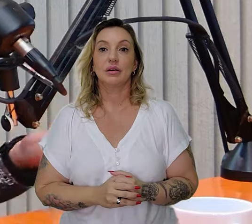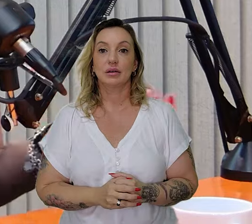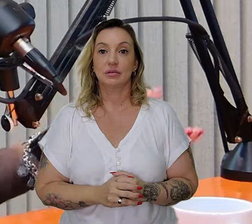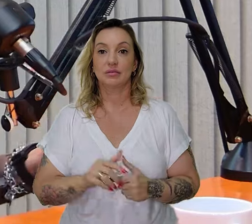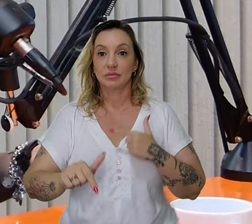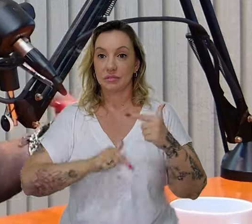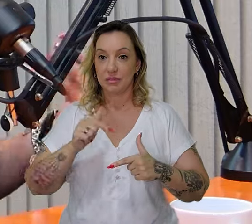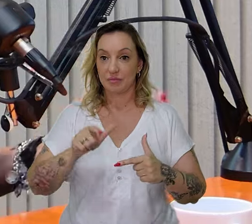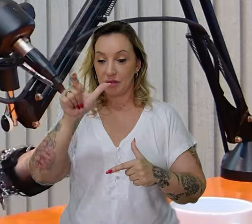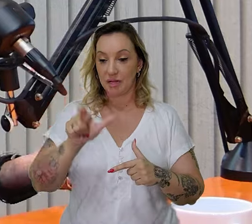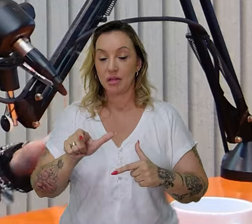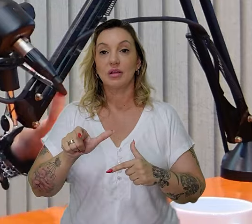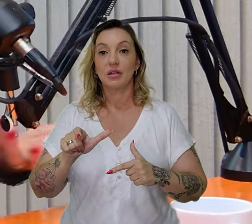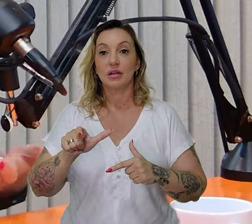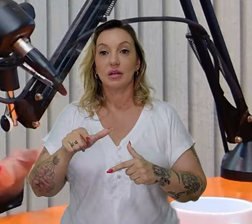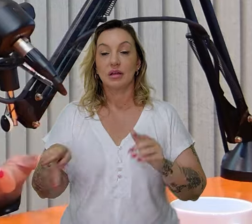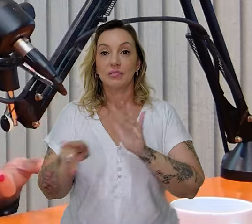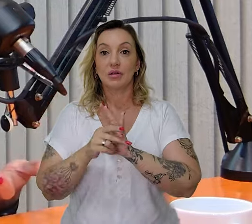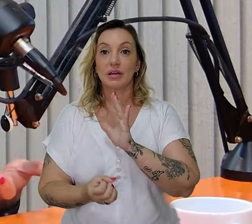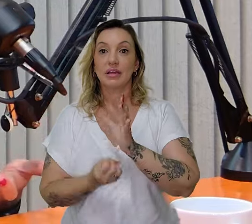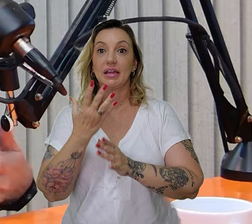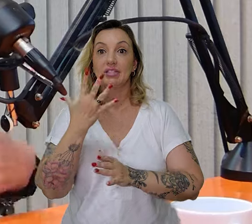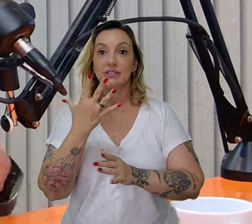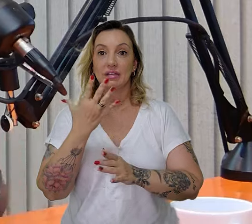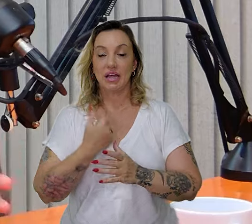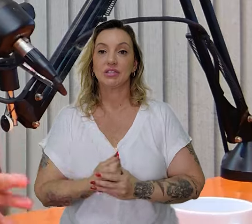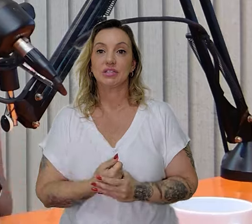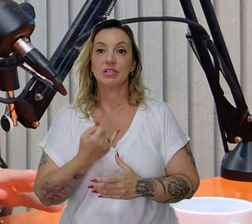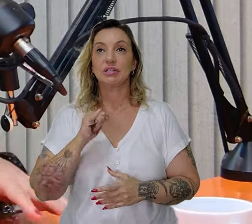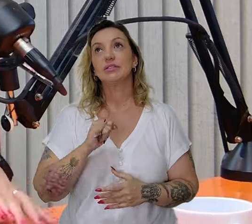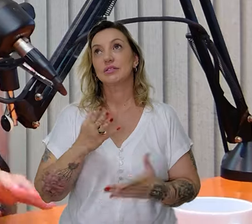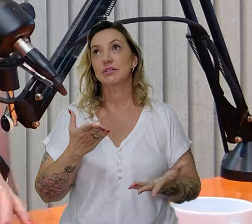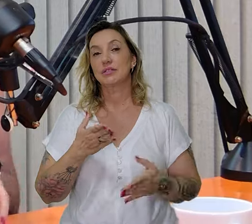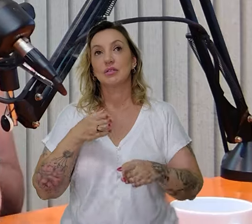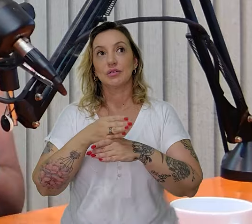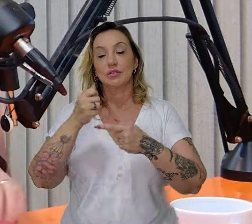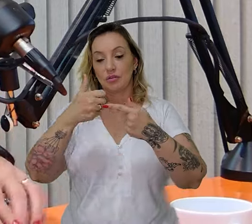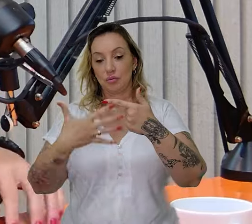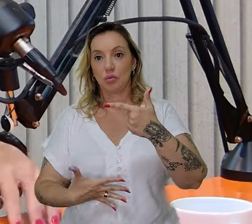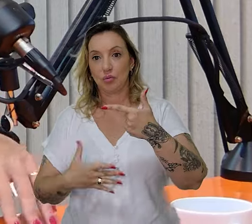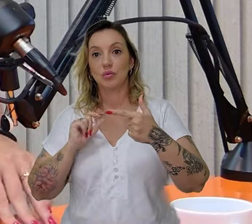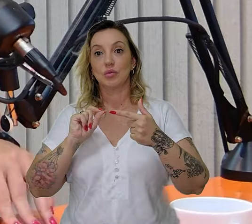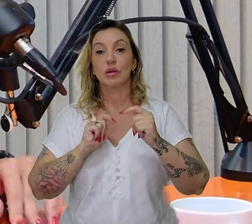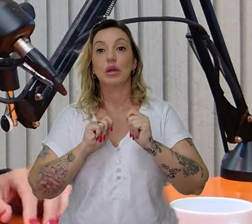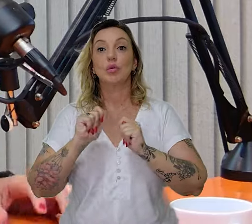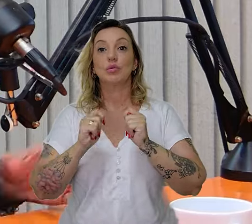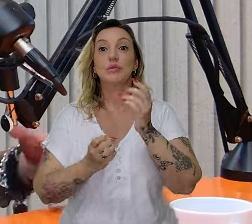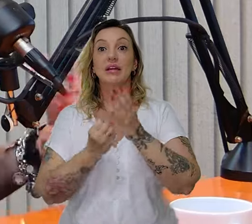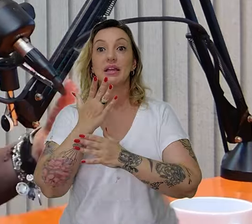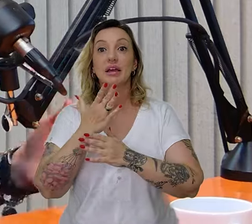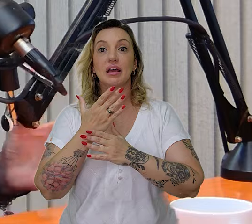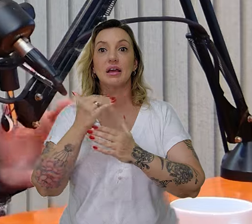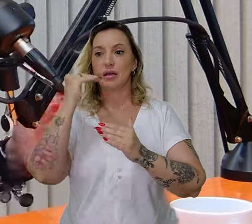do Trabalhador é a sua criatividade se você for lá você for no Google e procurar o que é economia criativa